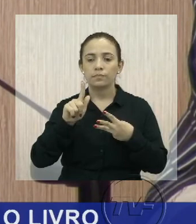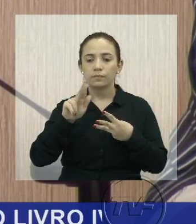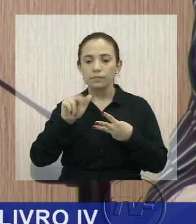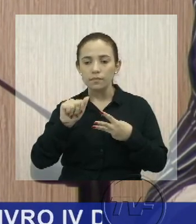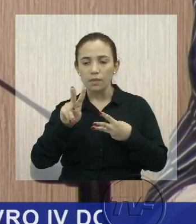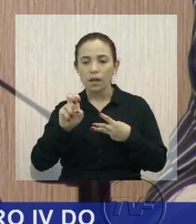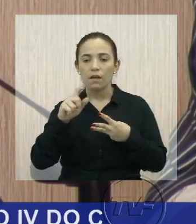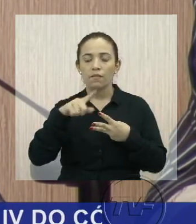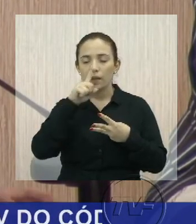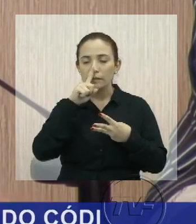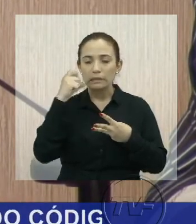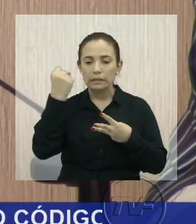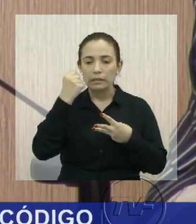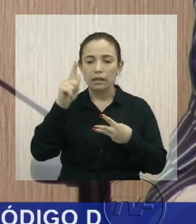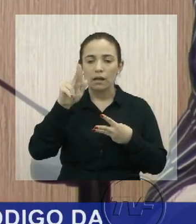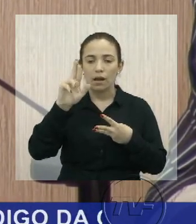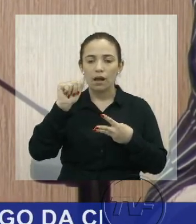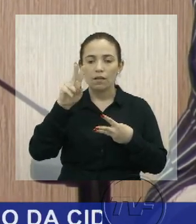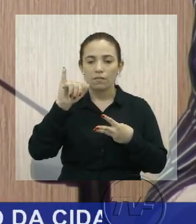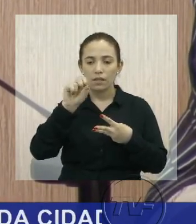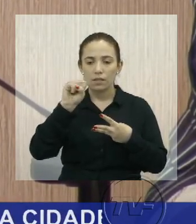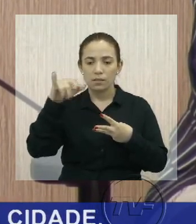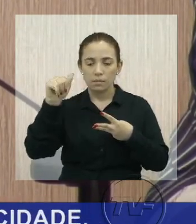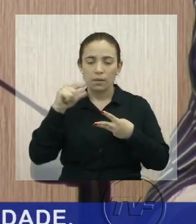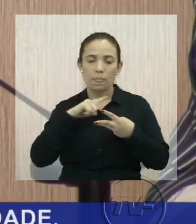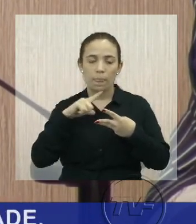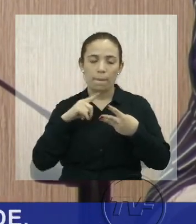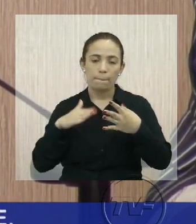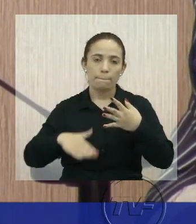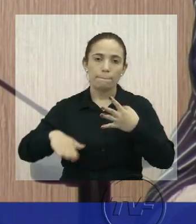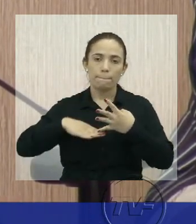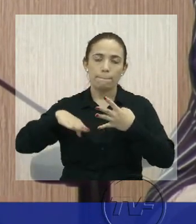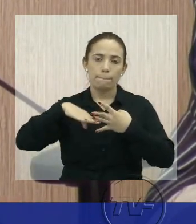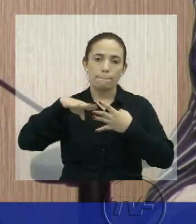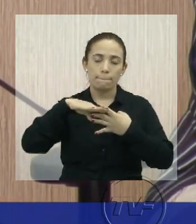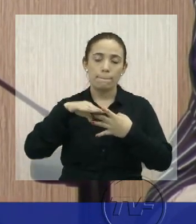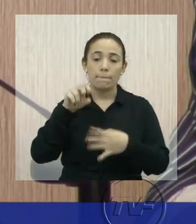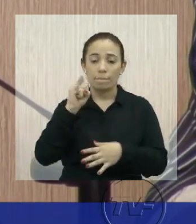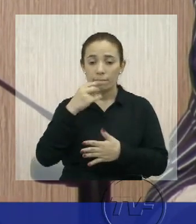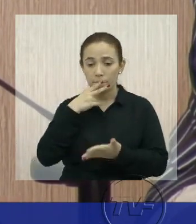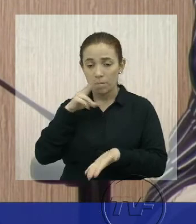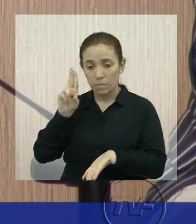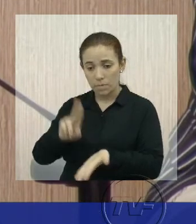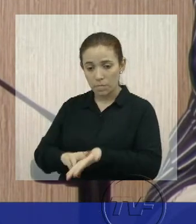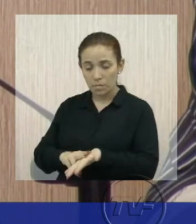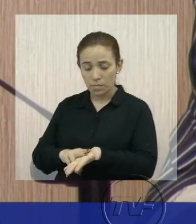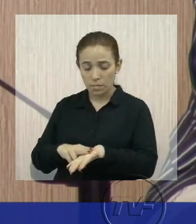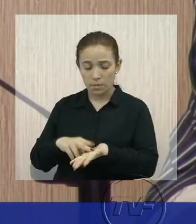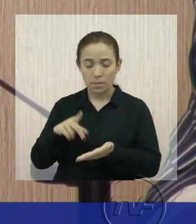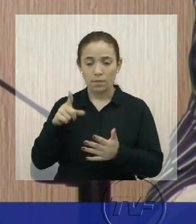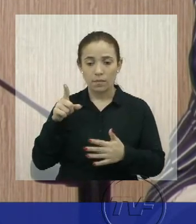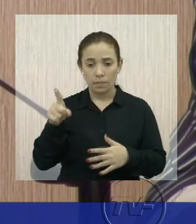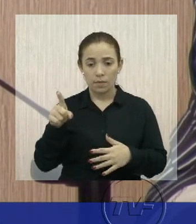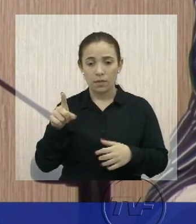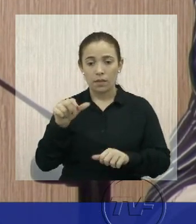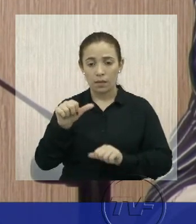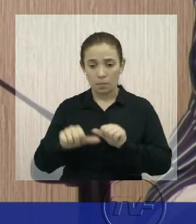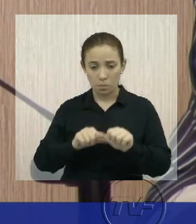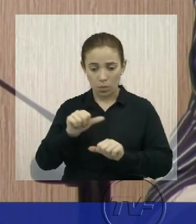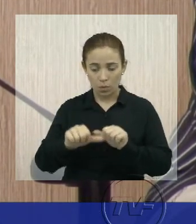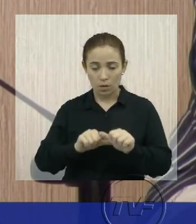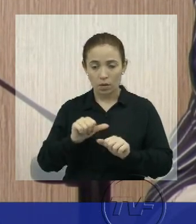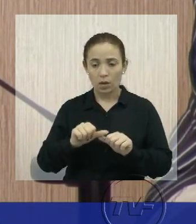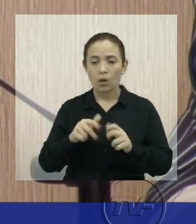autuação e, portanto, entre outras finalidades, a multa, o fato dele voluntariamente se regularizar, isso é